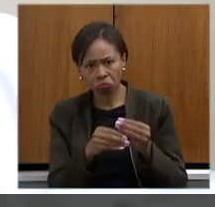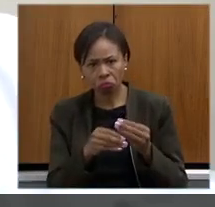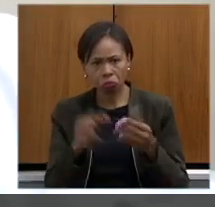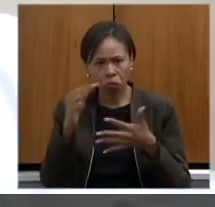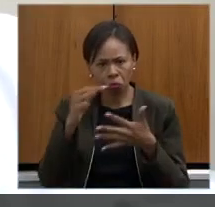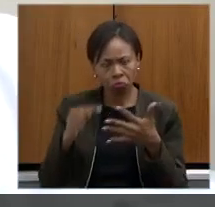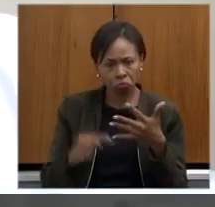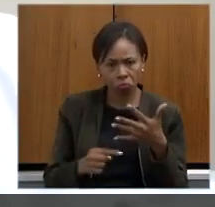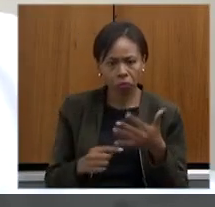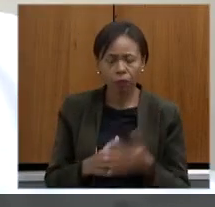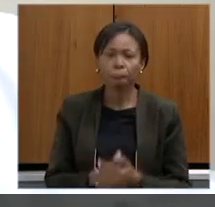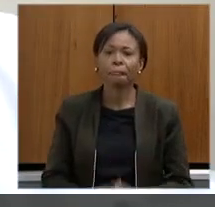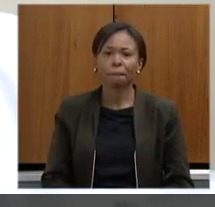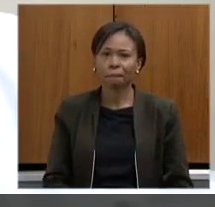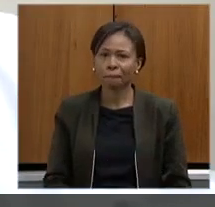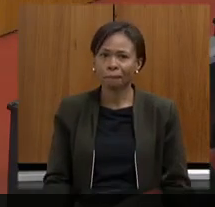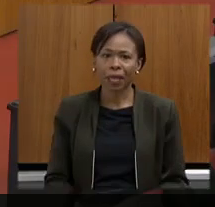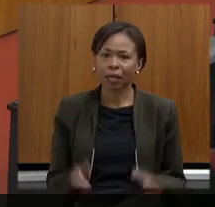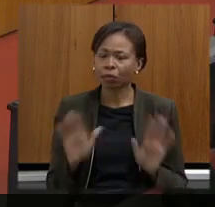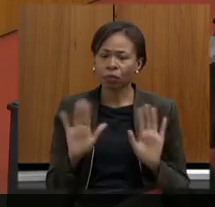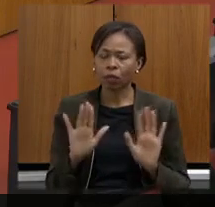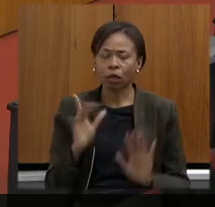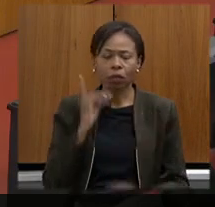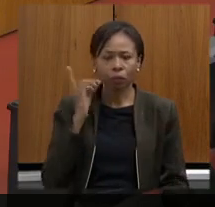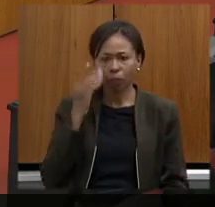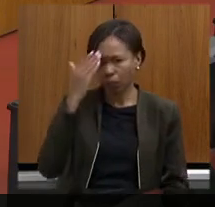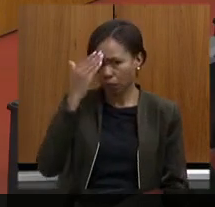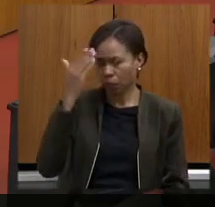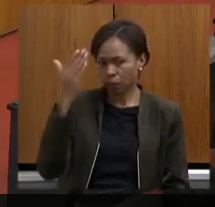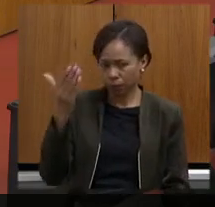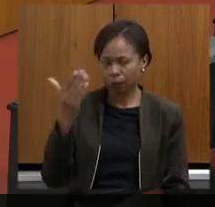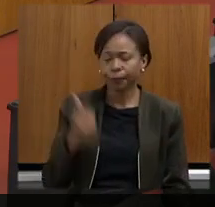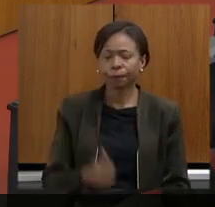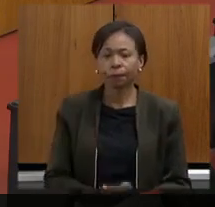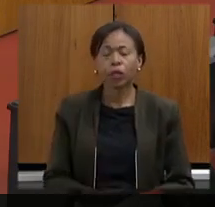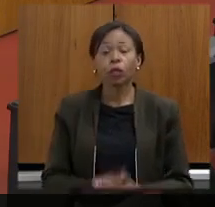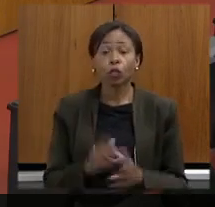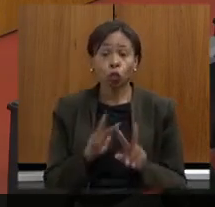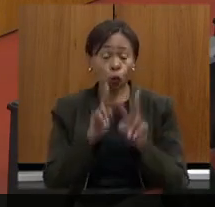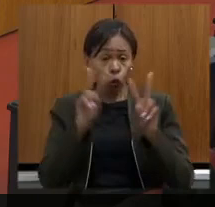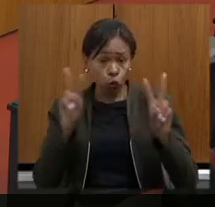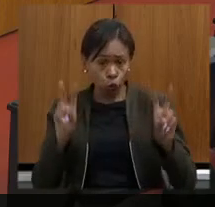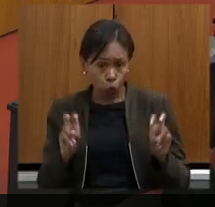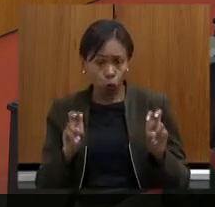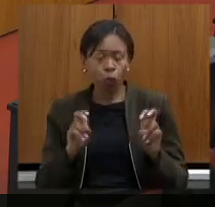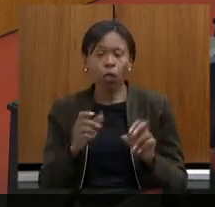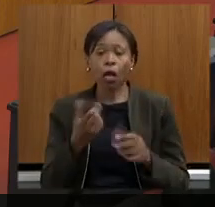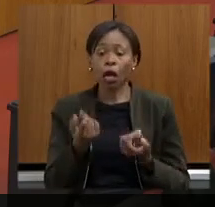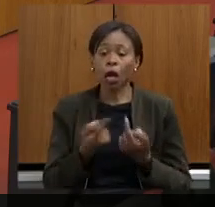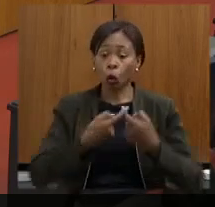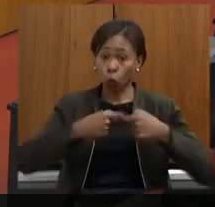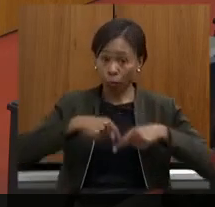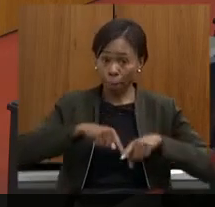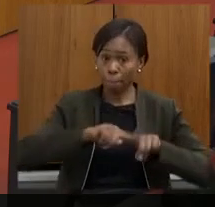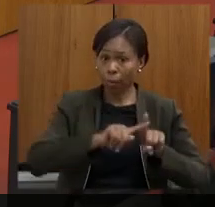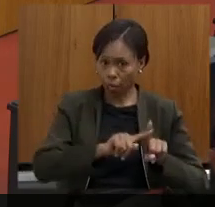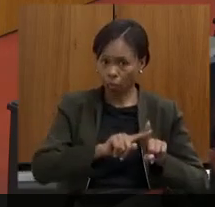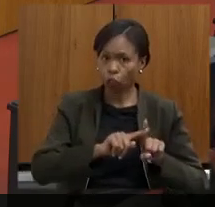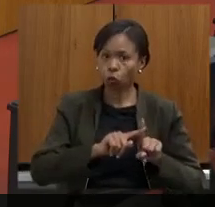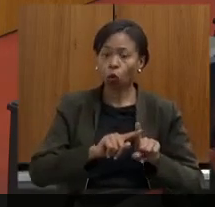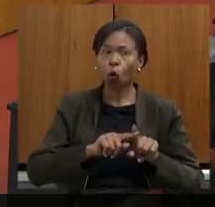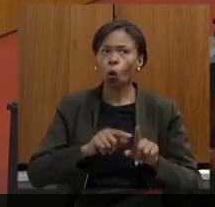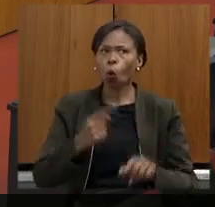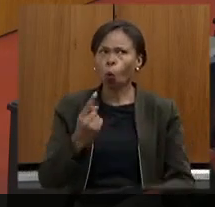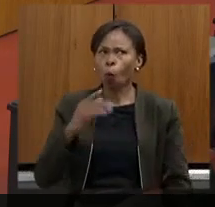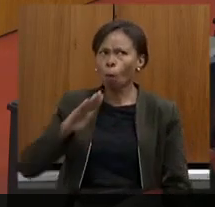as suas pontas na perfeito Obrigada e deputado Guilherme em relação aos consignados né a gente tinha aproximadamente